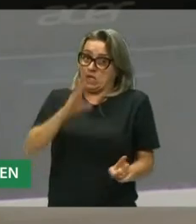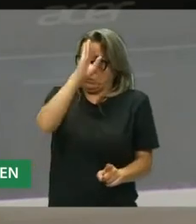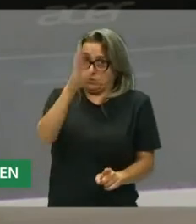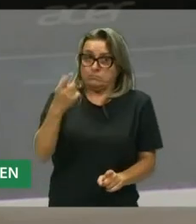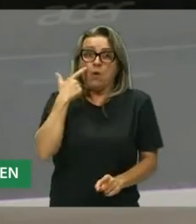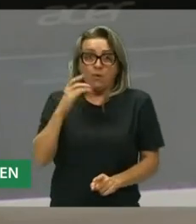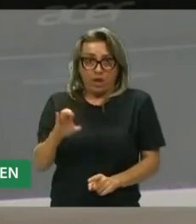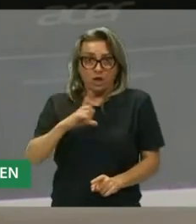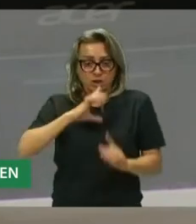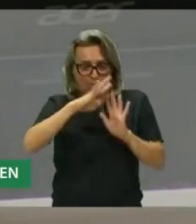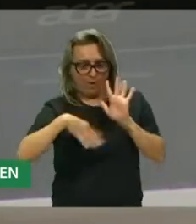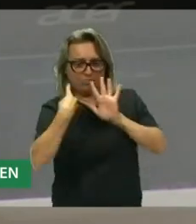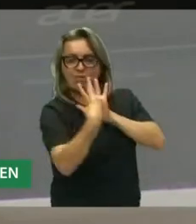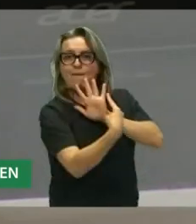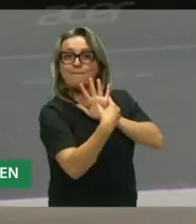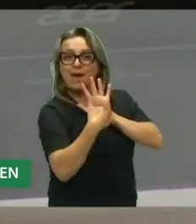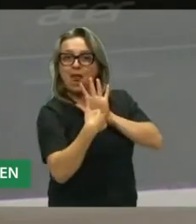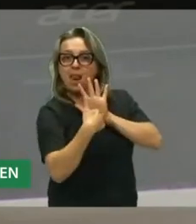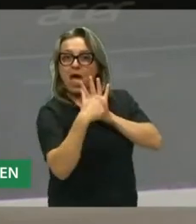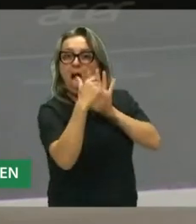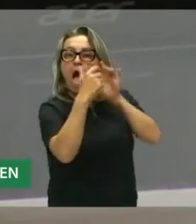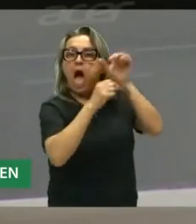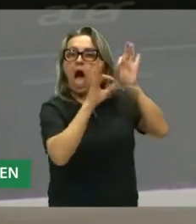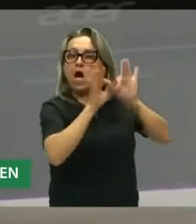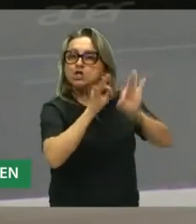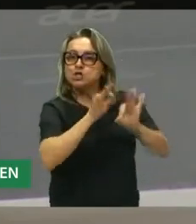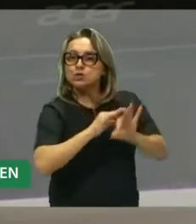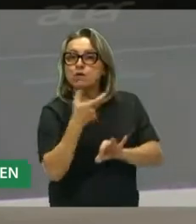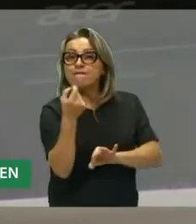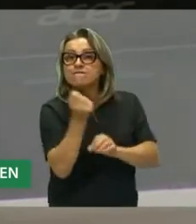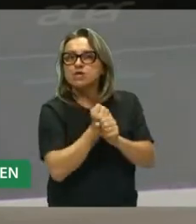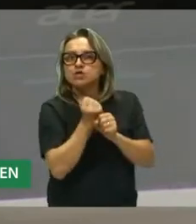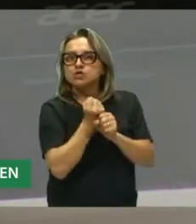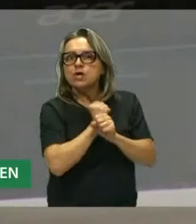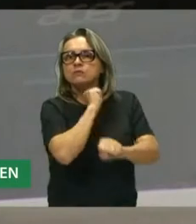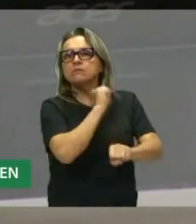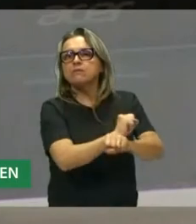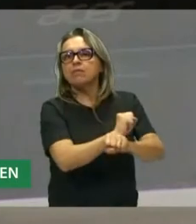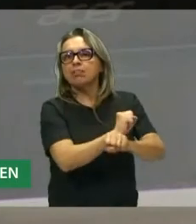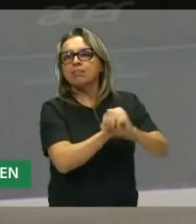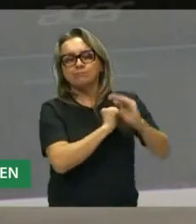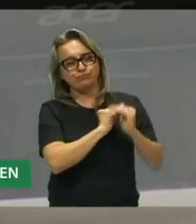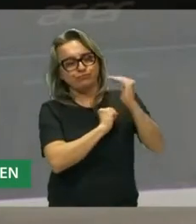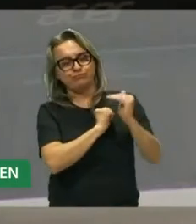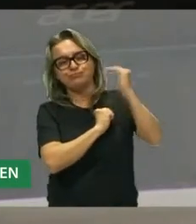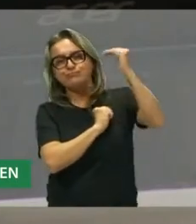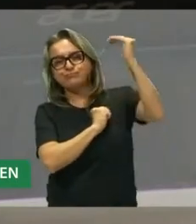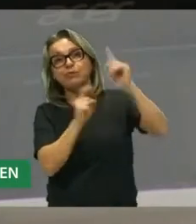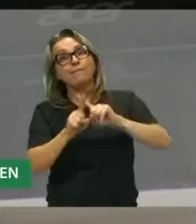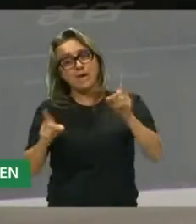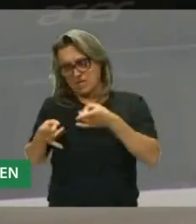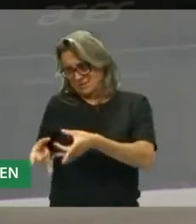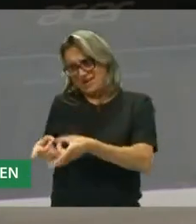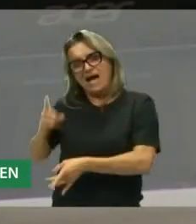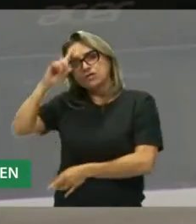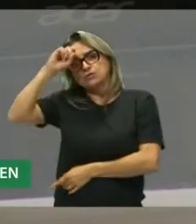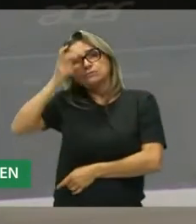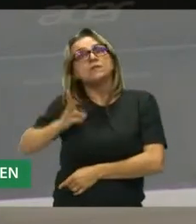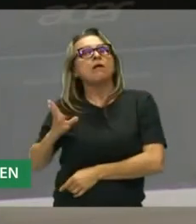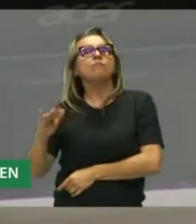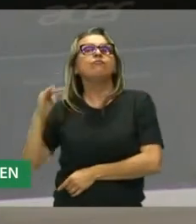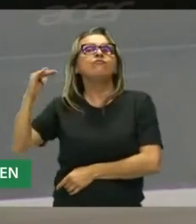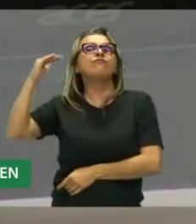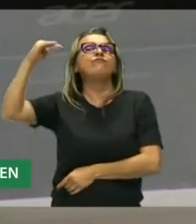20 anos. E as necessidades do hospital, elas são crescentes. Não só pelo custo